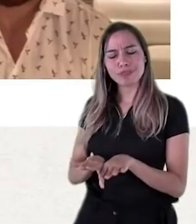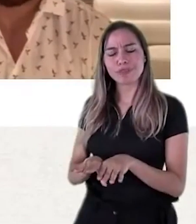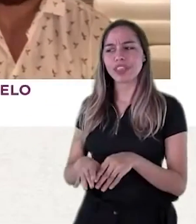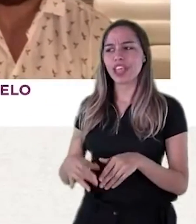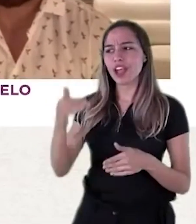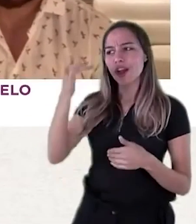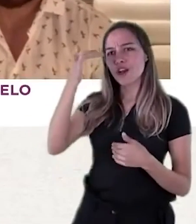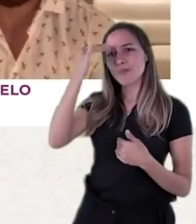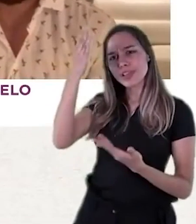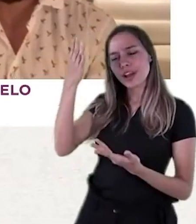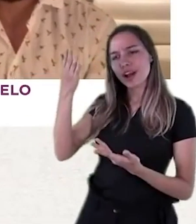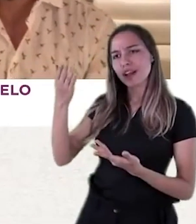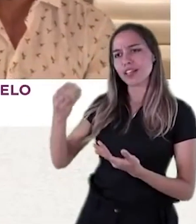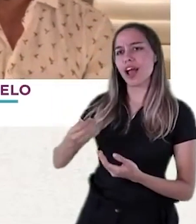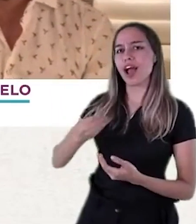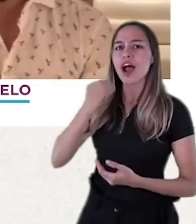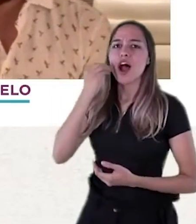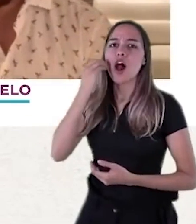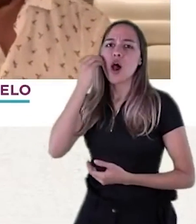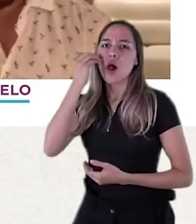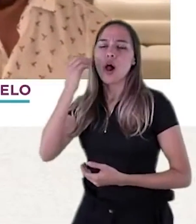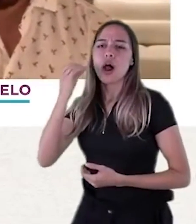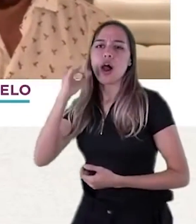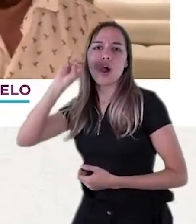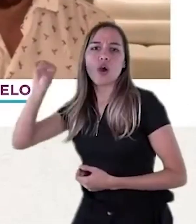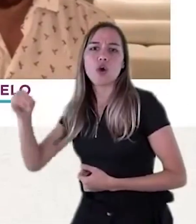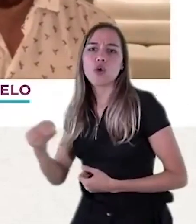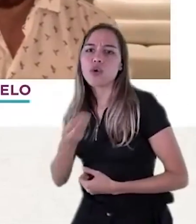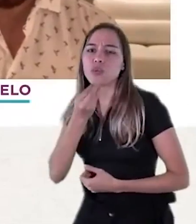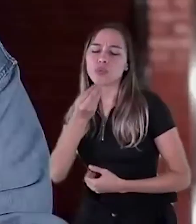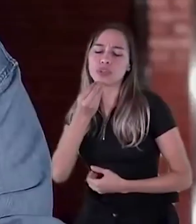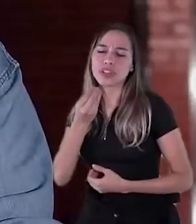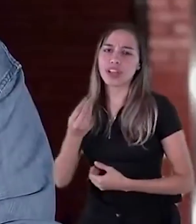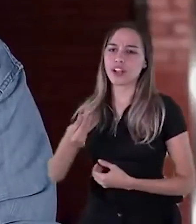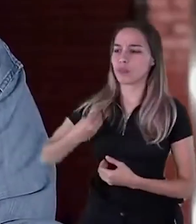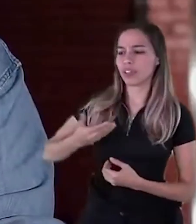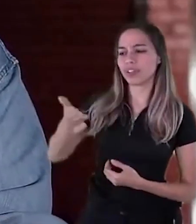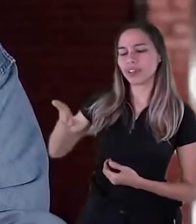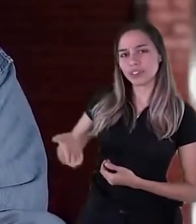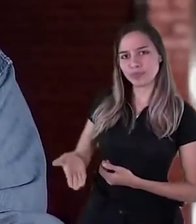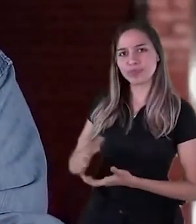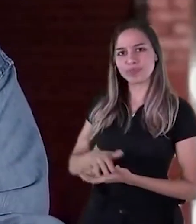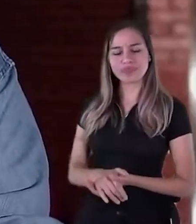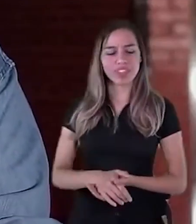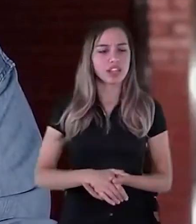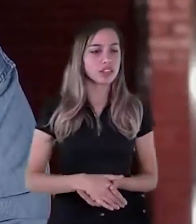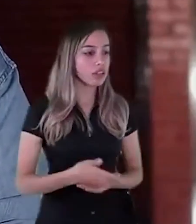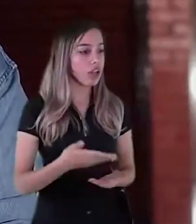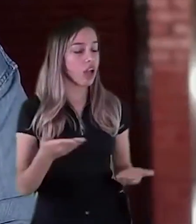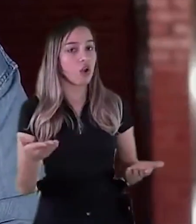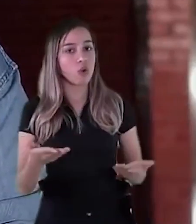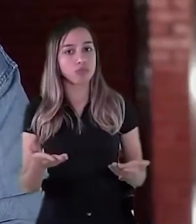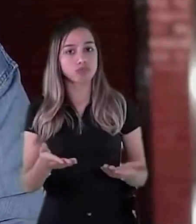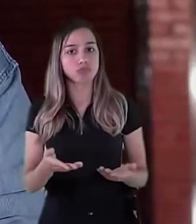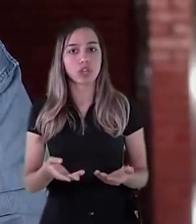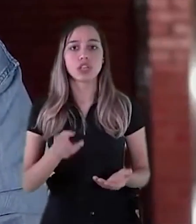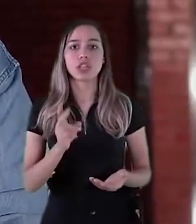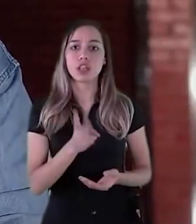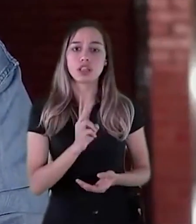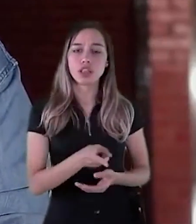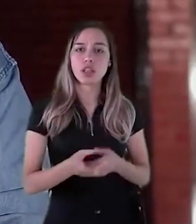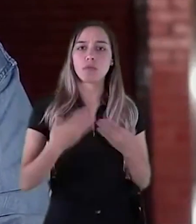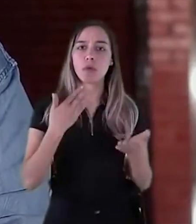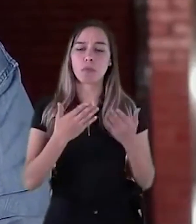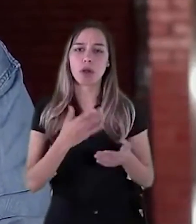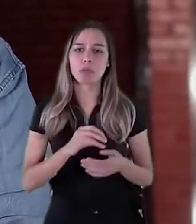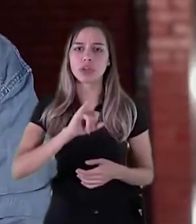oportunidade de estar aqui. Gente, como eu prometi, vamos dar início a mais uma edição do Sempre um Papo Itabira.